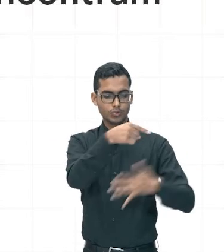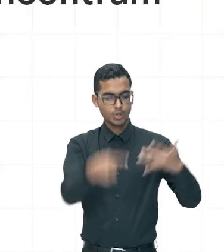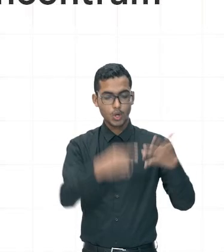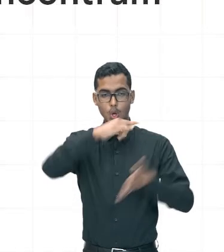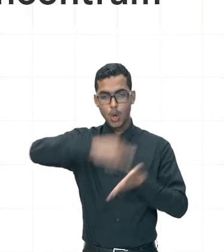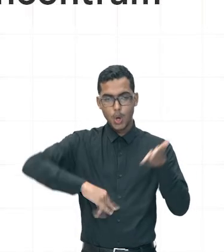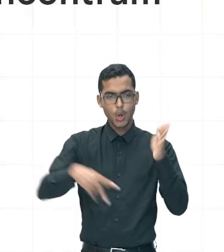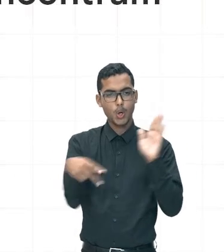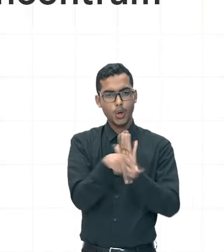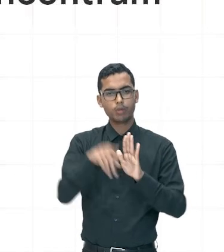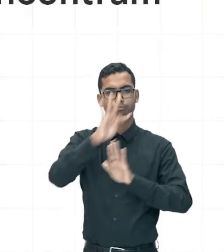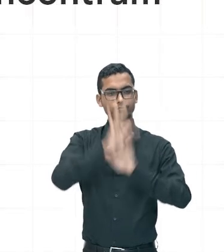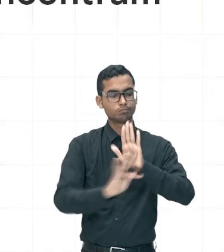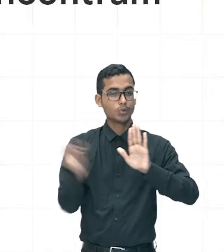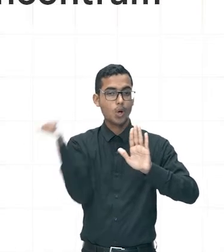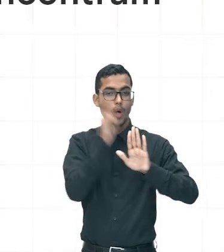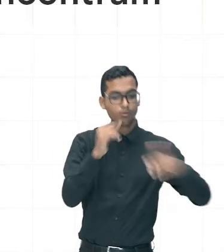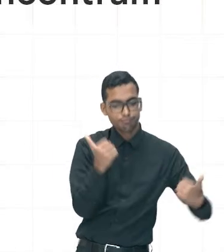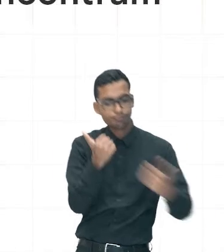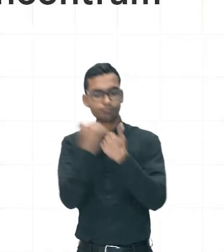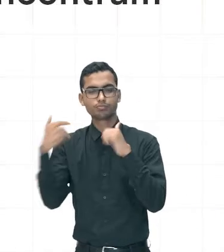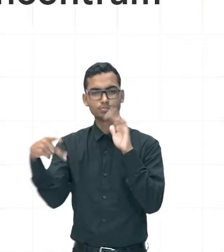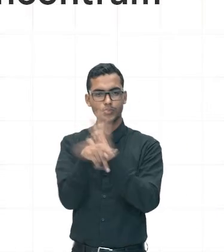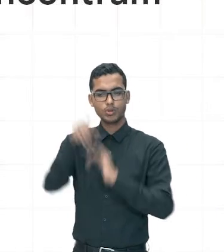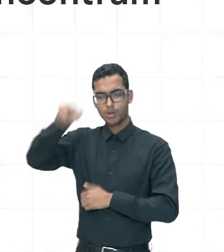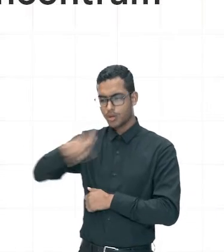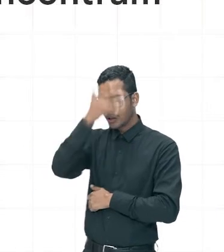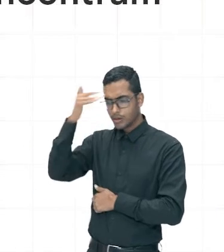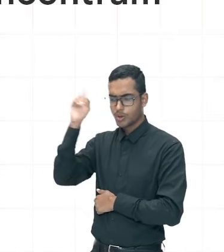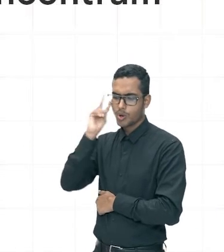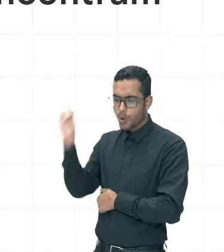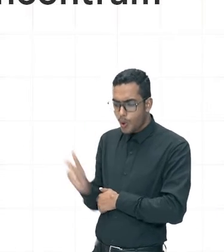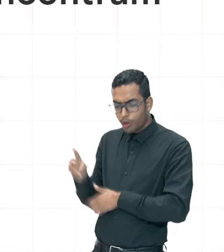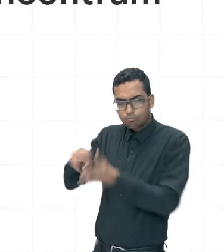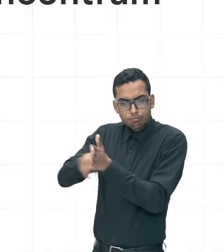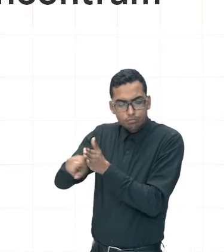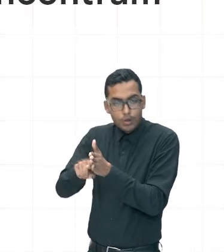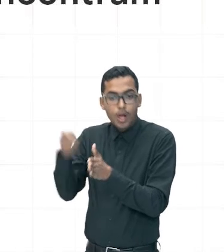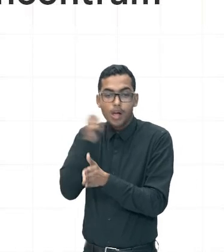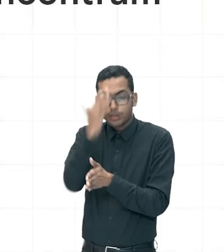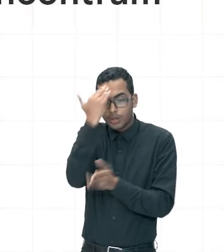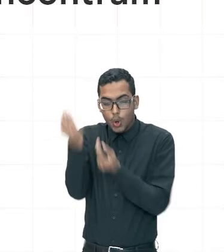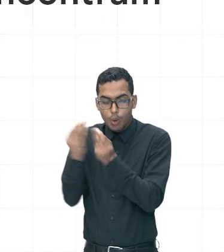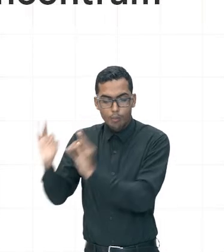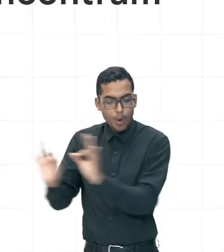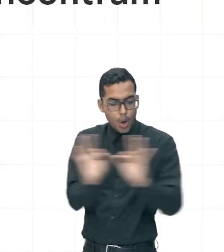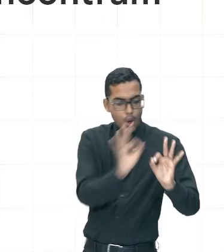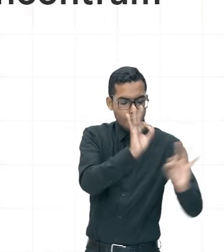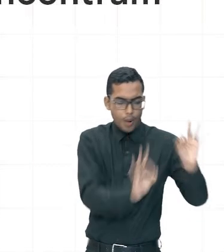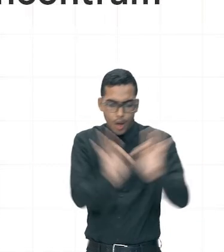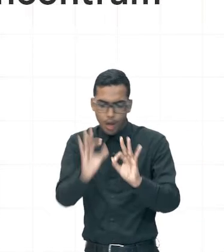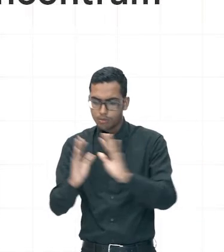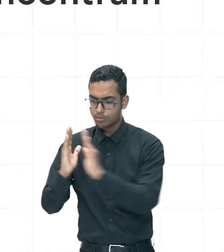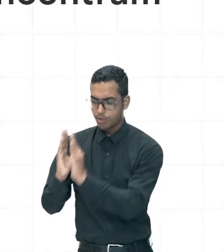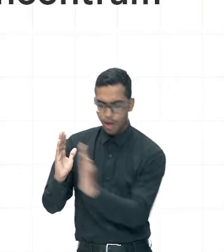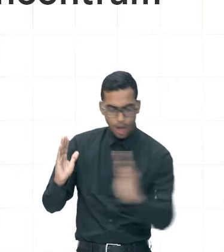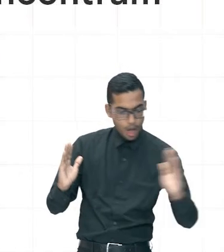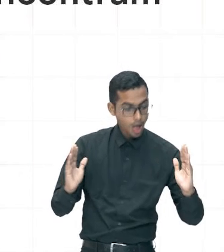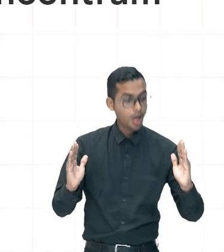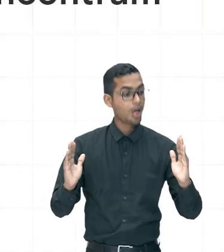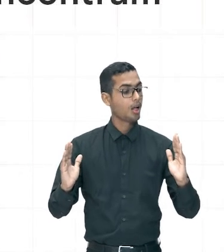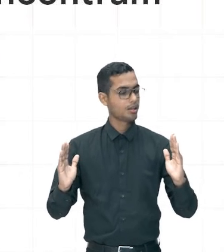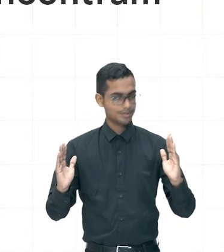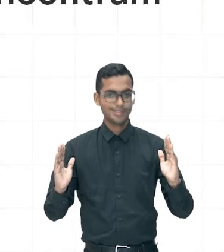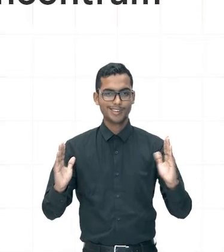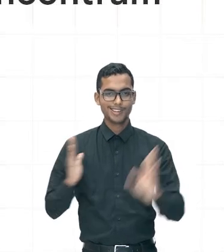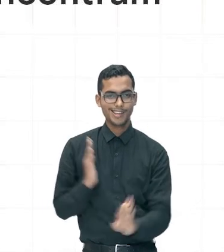textuais que vão servir ali para o historiador para construir, para escrever a história, para desvendar o passado